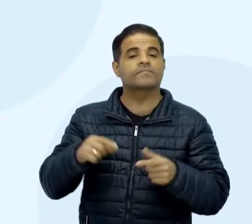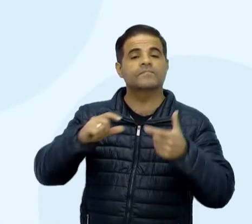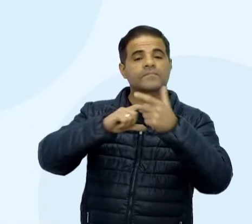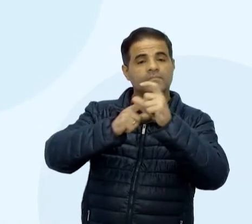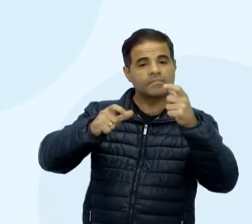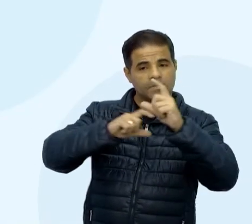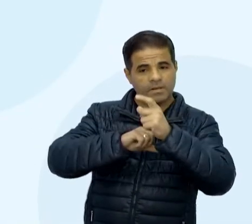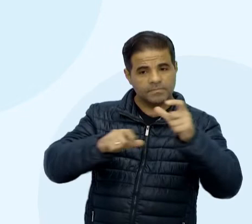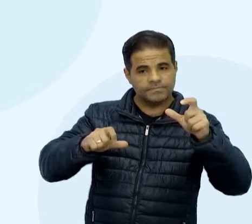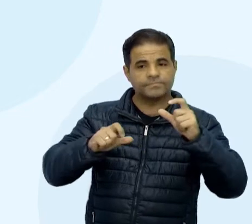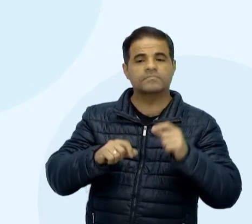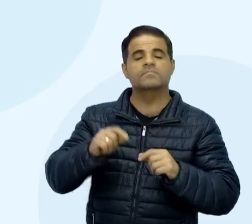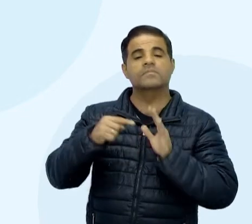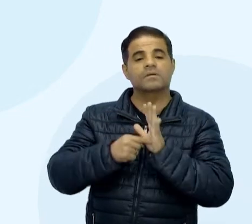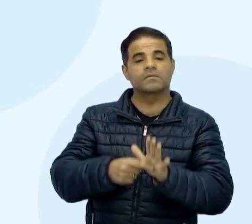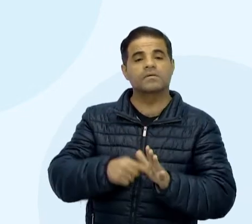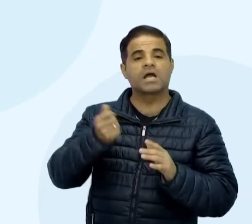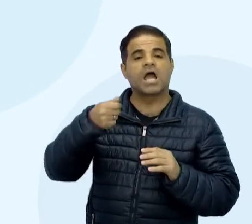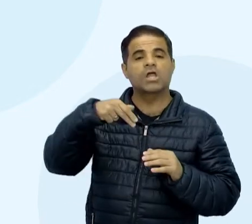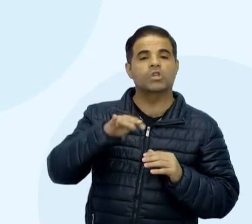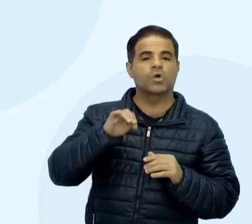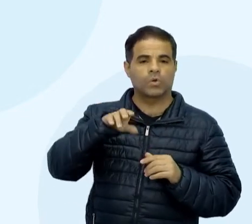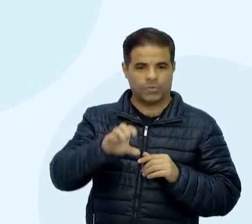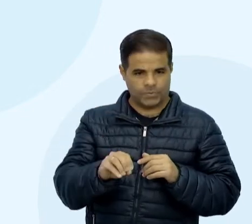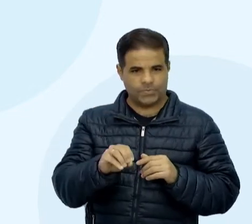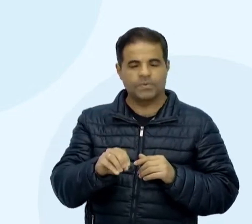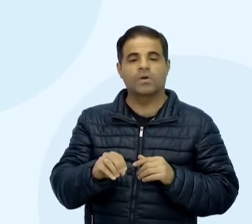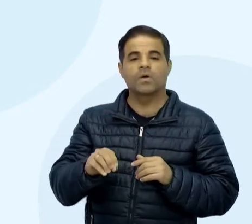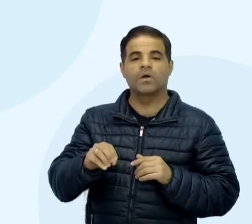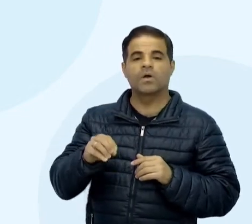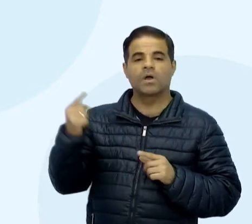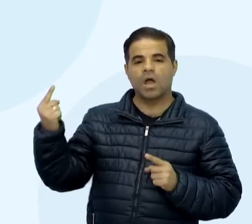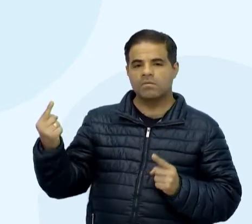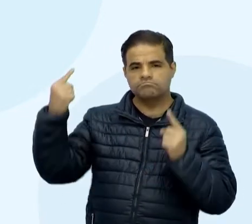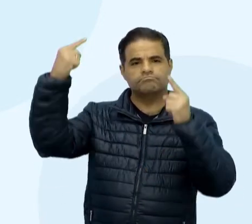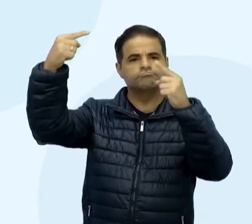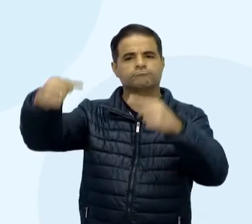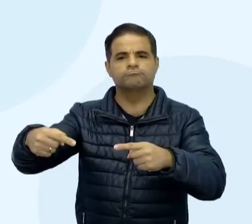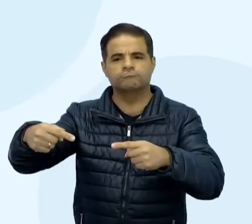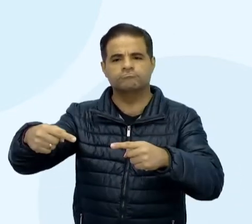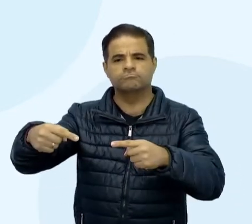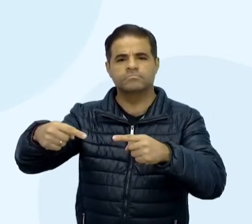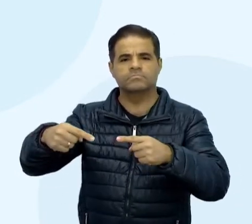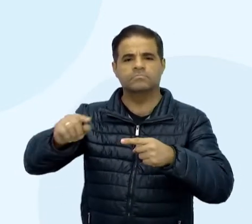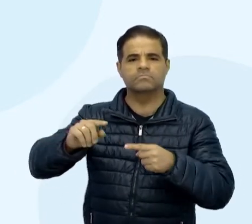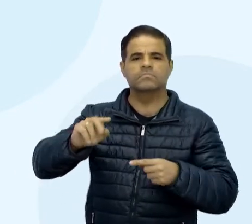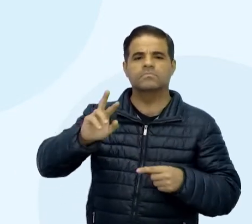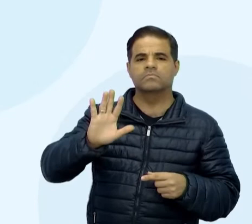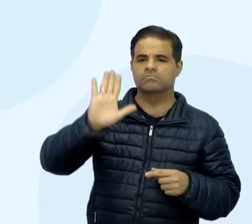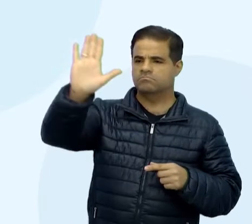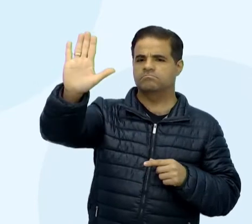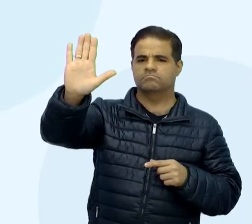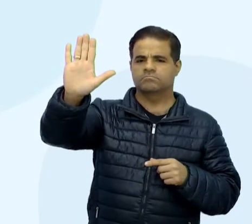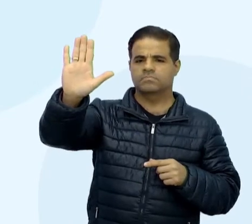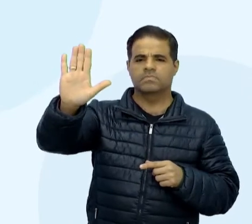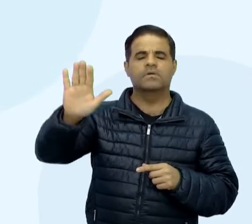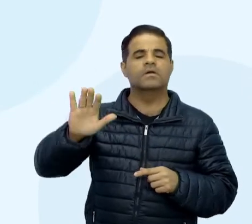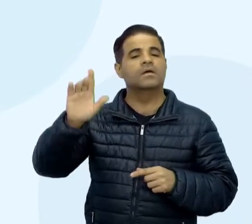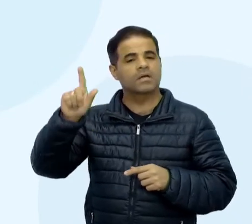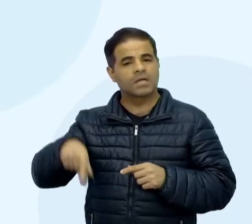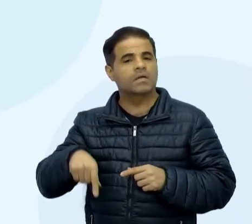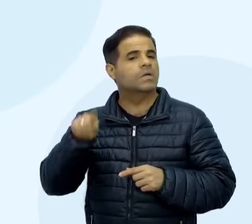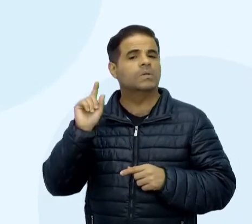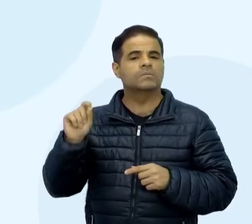que representa, né, Antônio Conselheiro indo contra a República, né? Ele coloca a mãozinha dele contra a República,